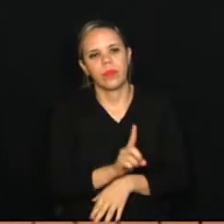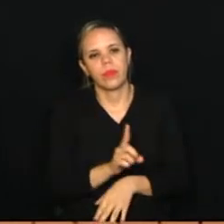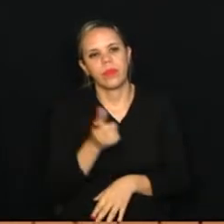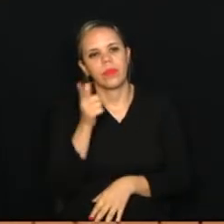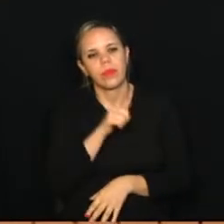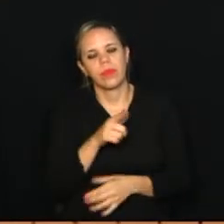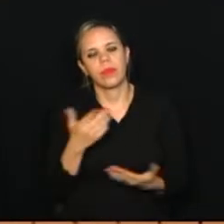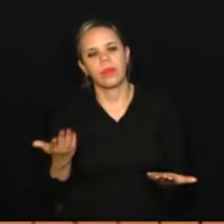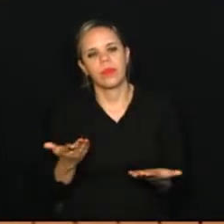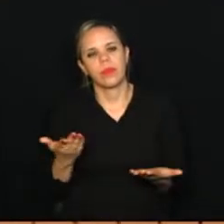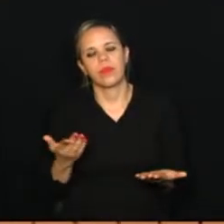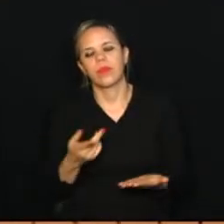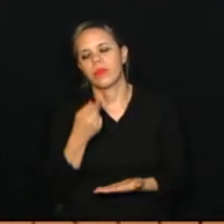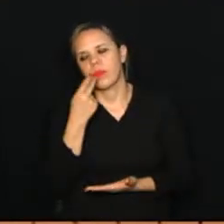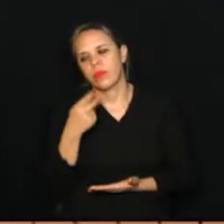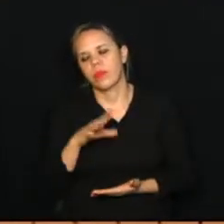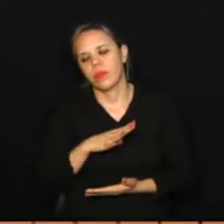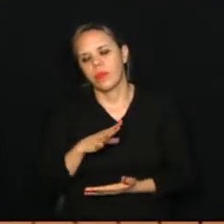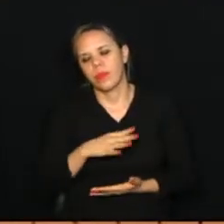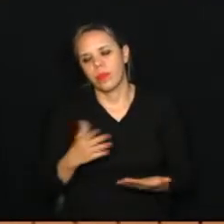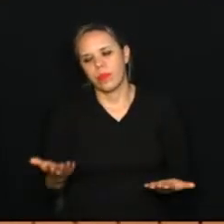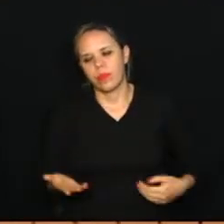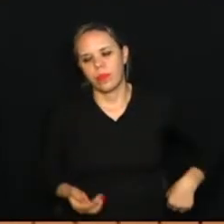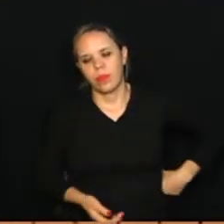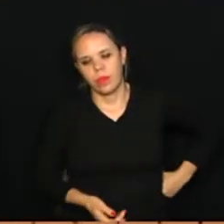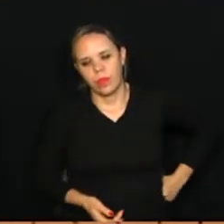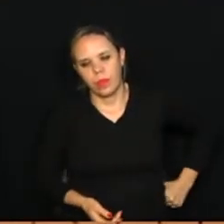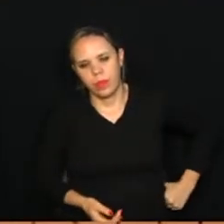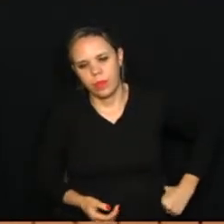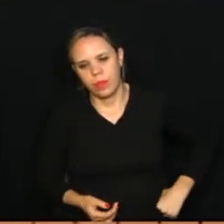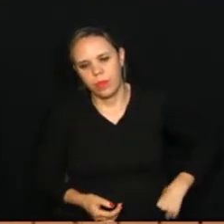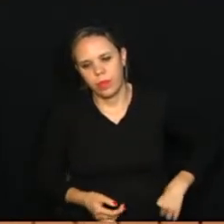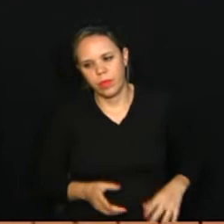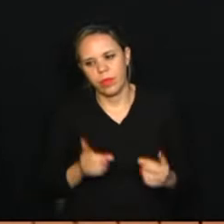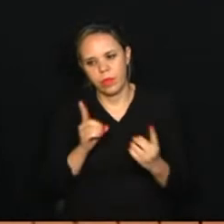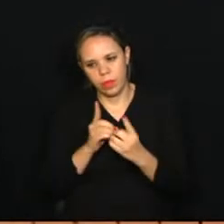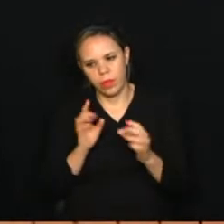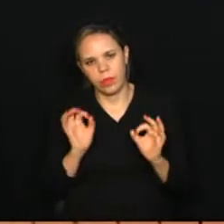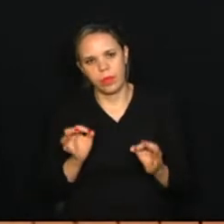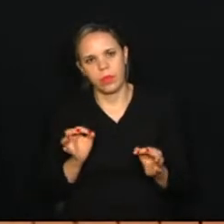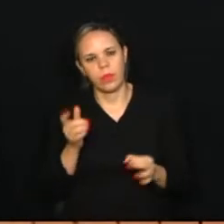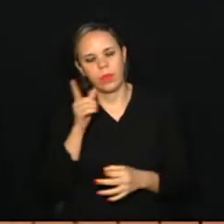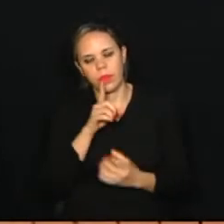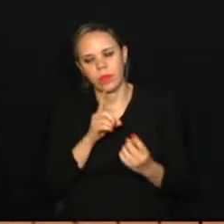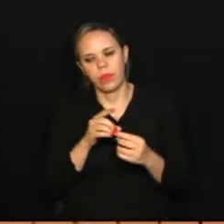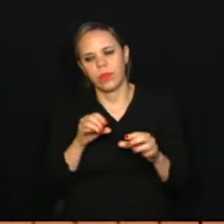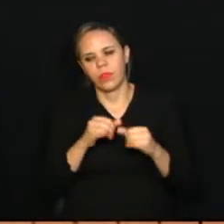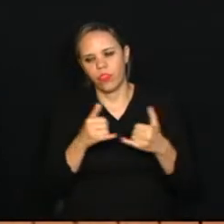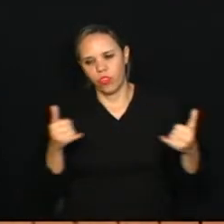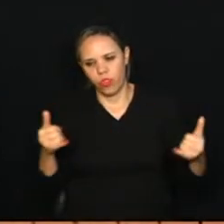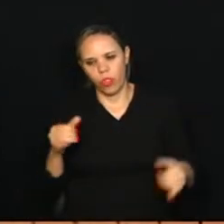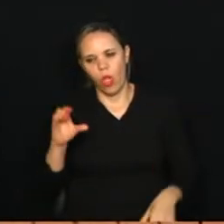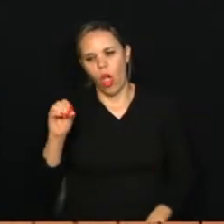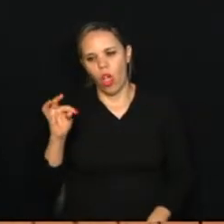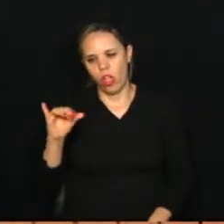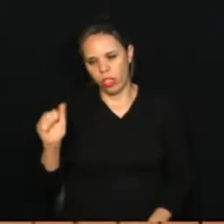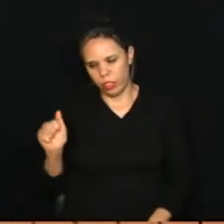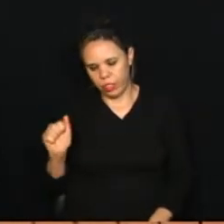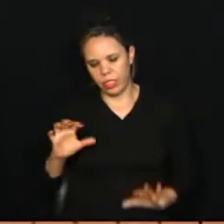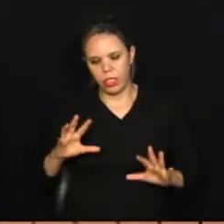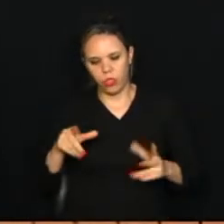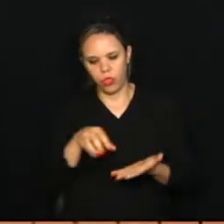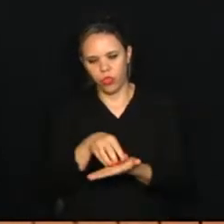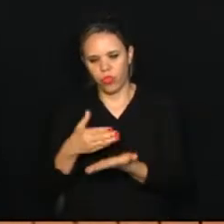nesse ponto e fale assim, não, a cidade hoje está totalmente atendida por fibra ótica, todas as unidades de saúde, todas